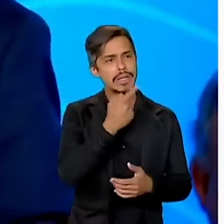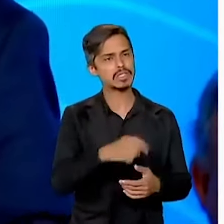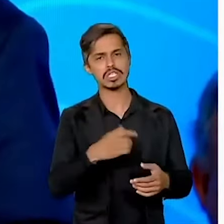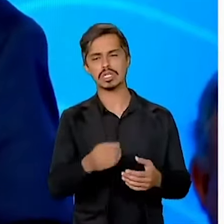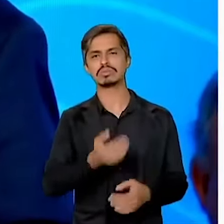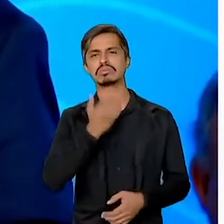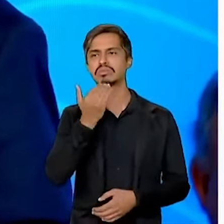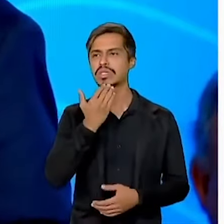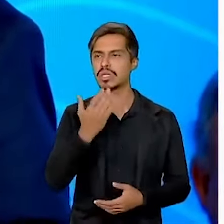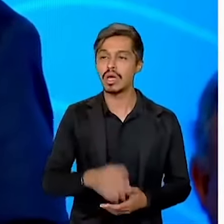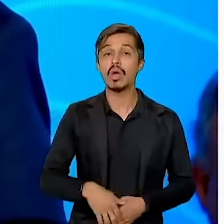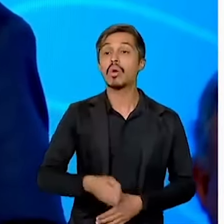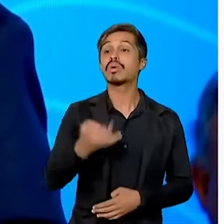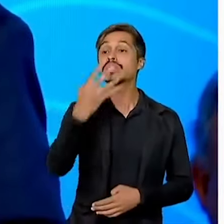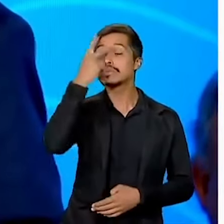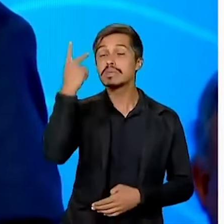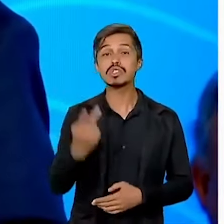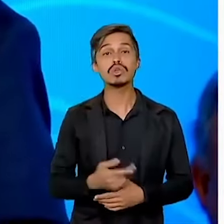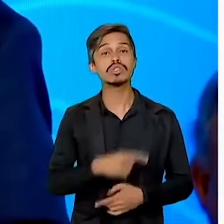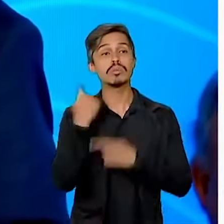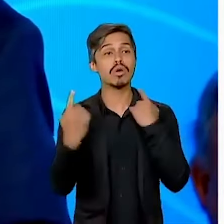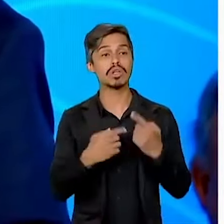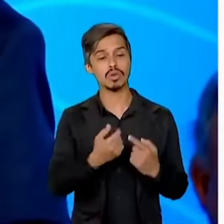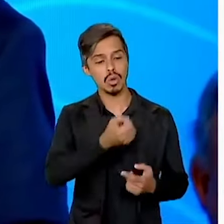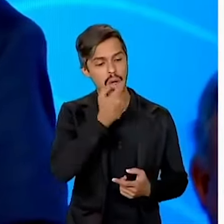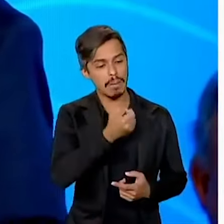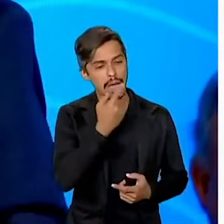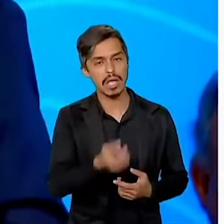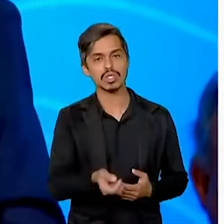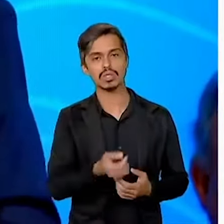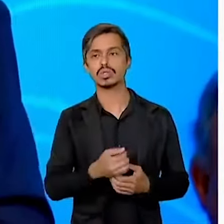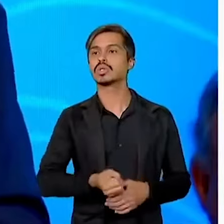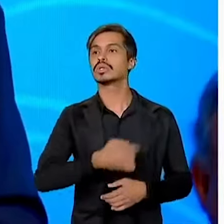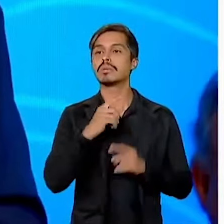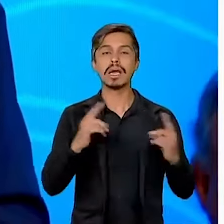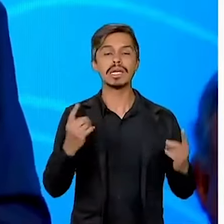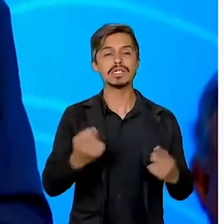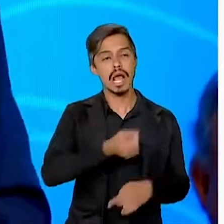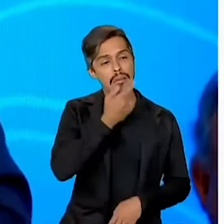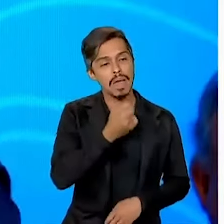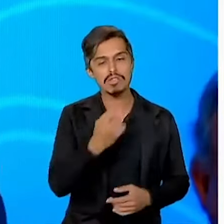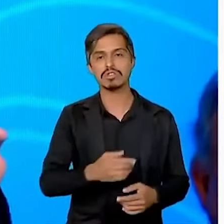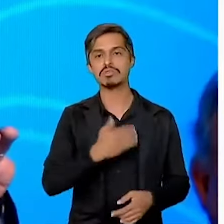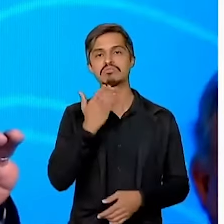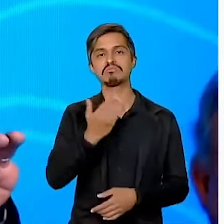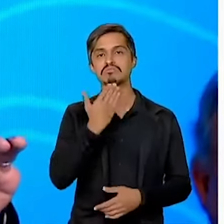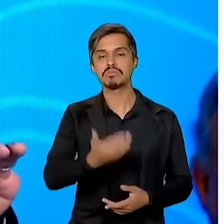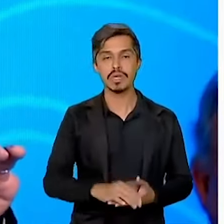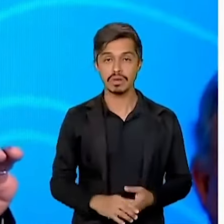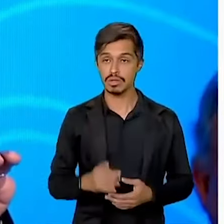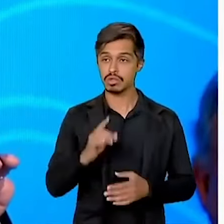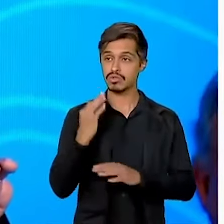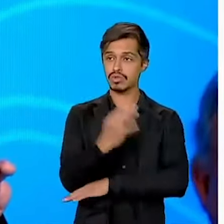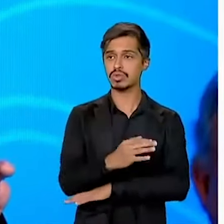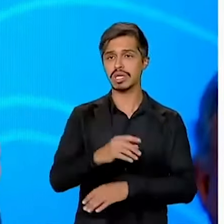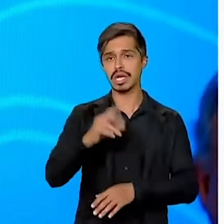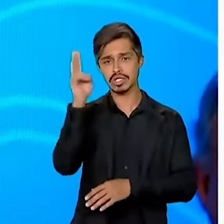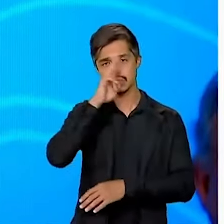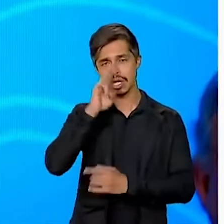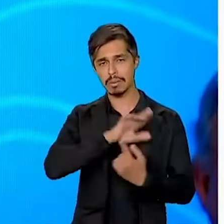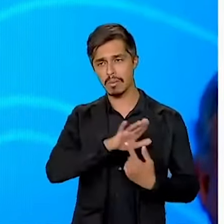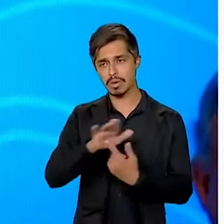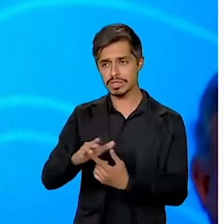Quantas pessoas morreram tomando remédios imprestáveis? Quantas? Um dia a história vai julgar,